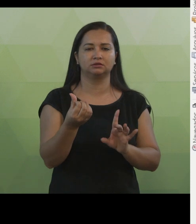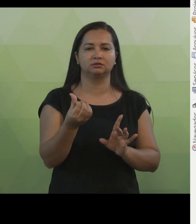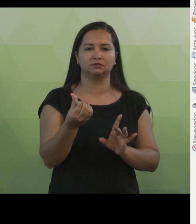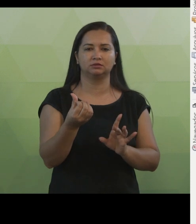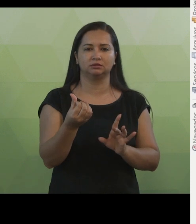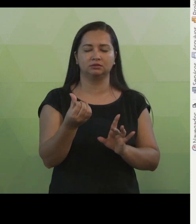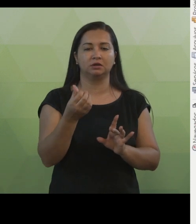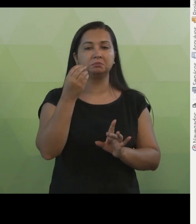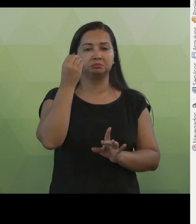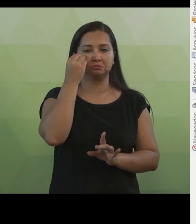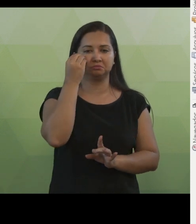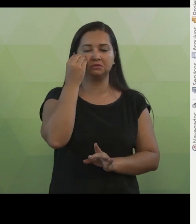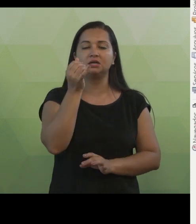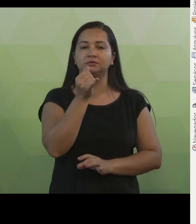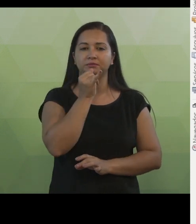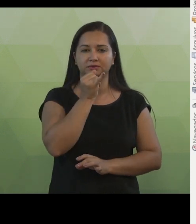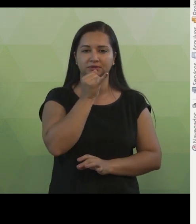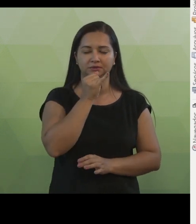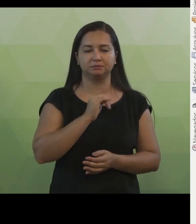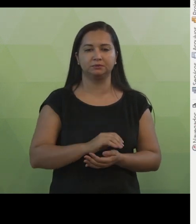Caso 3.